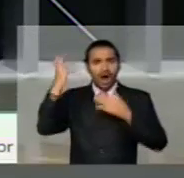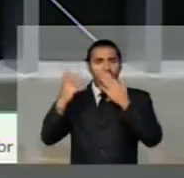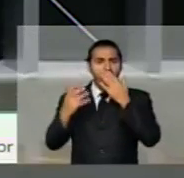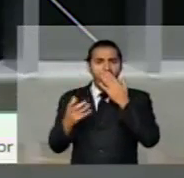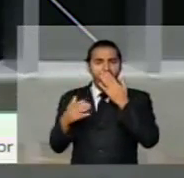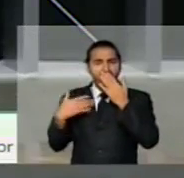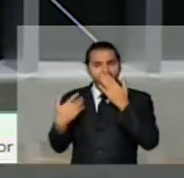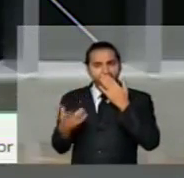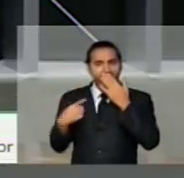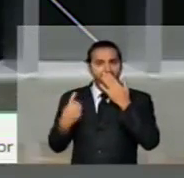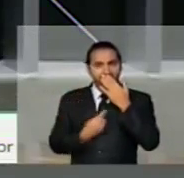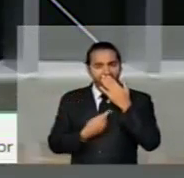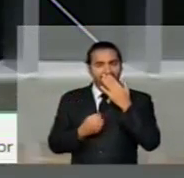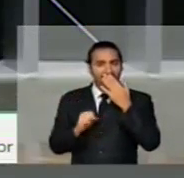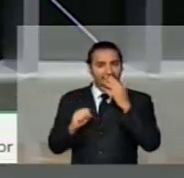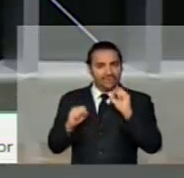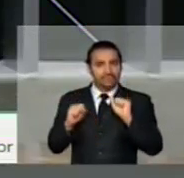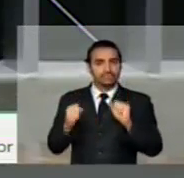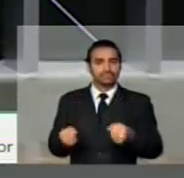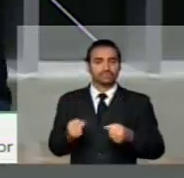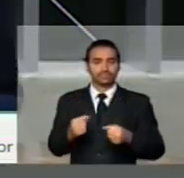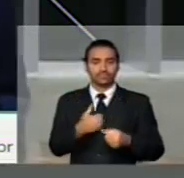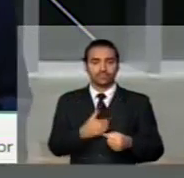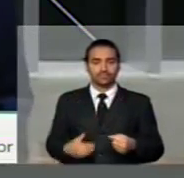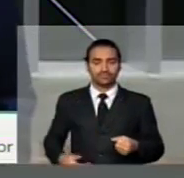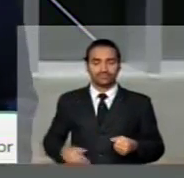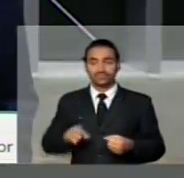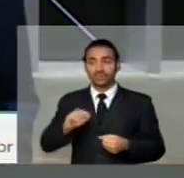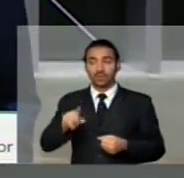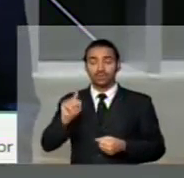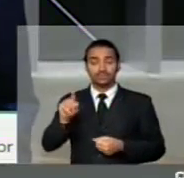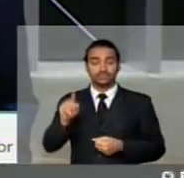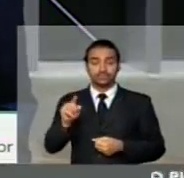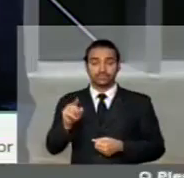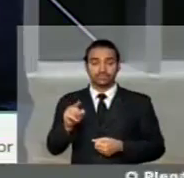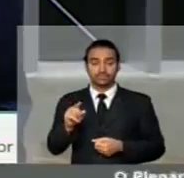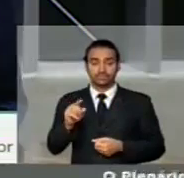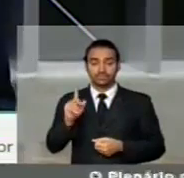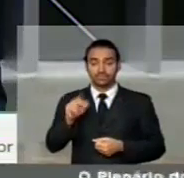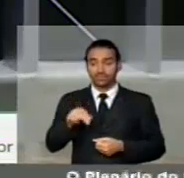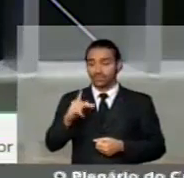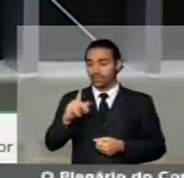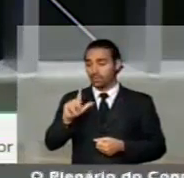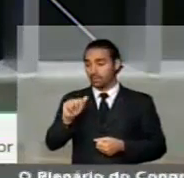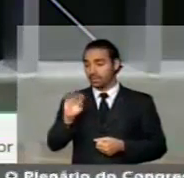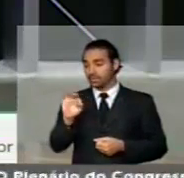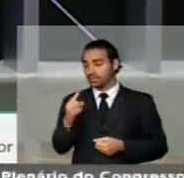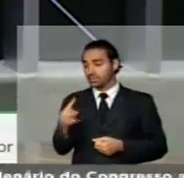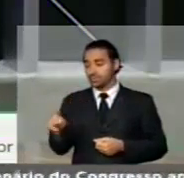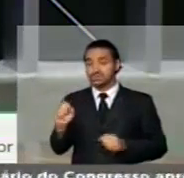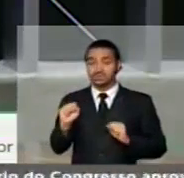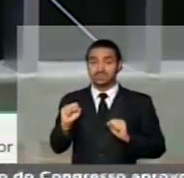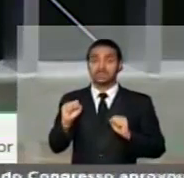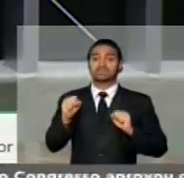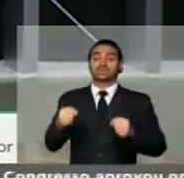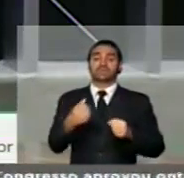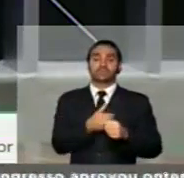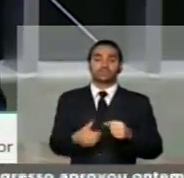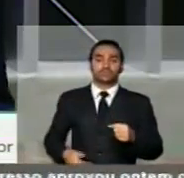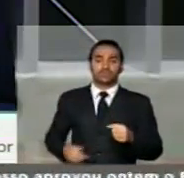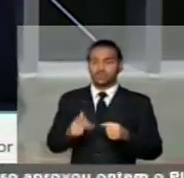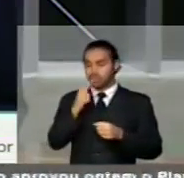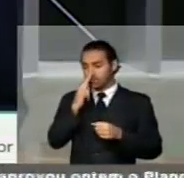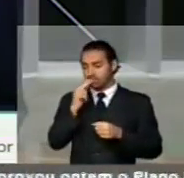o governo, não como Platão, que na República, que defendia um governo dos sábios sem o povo.